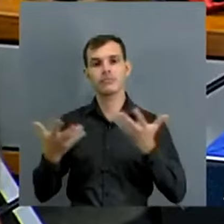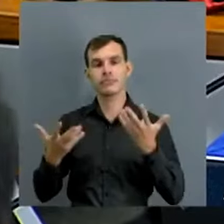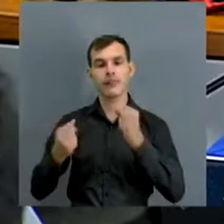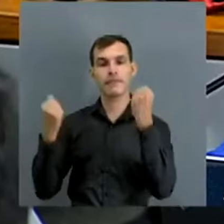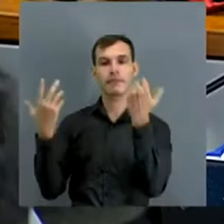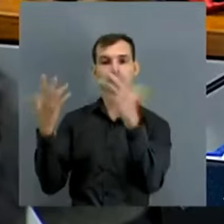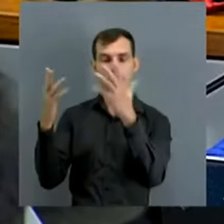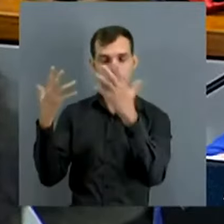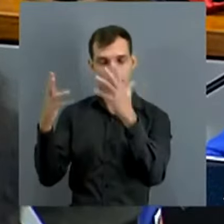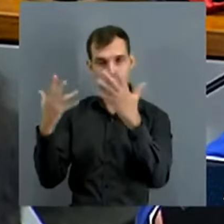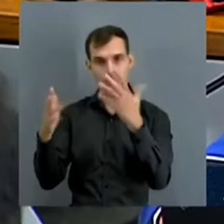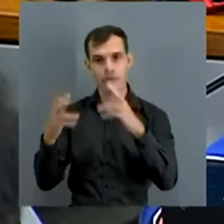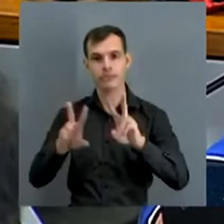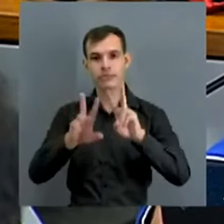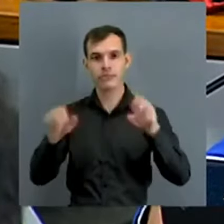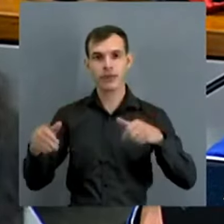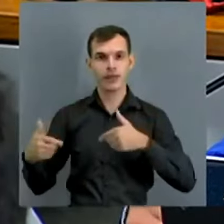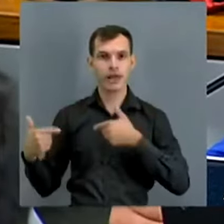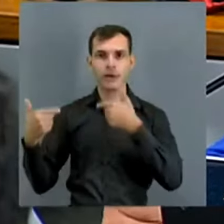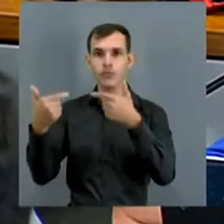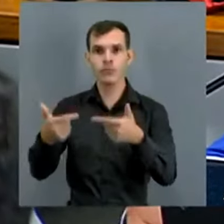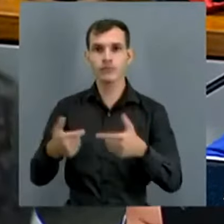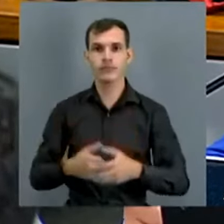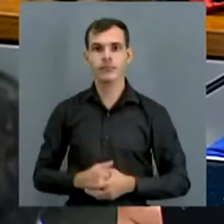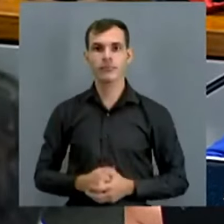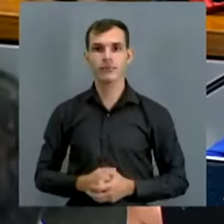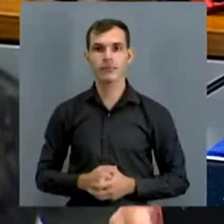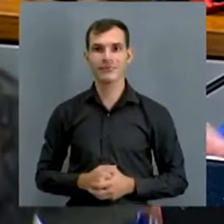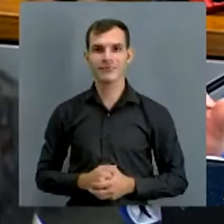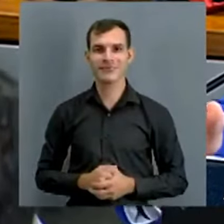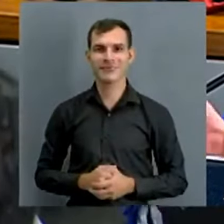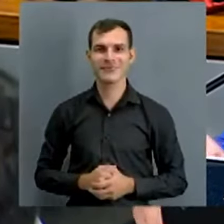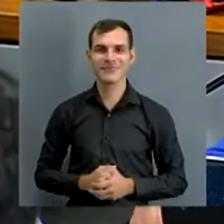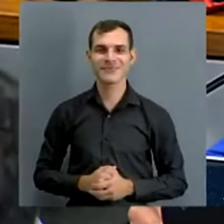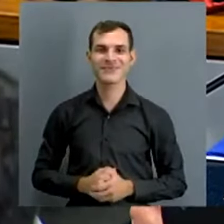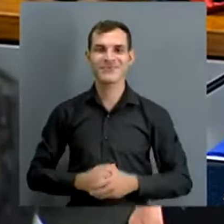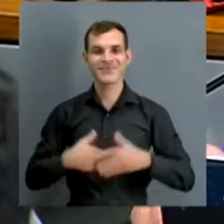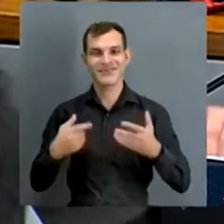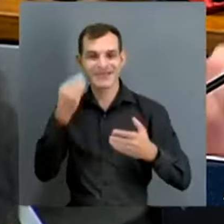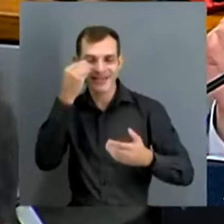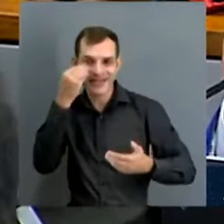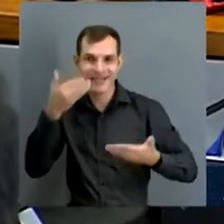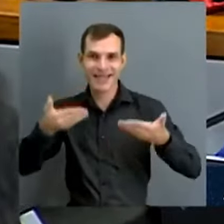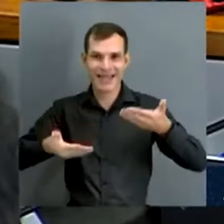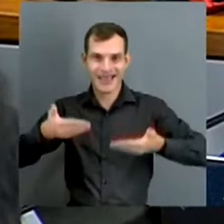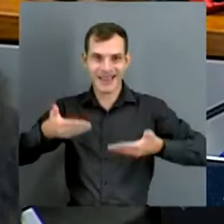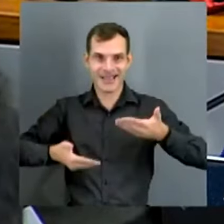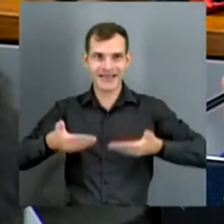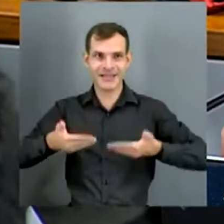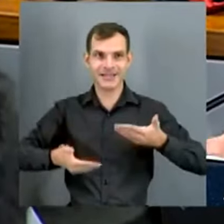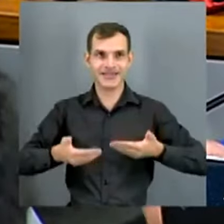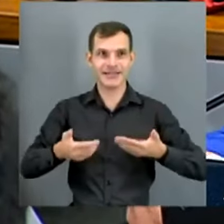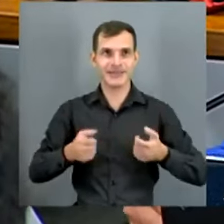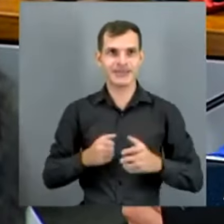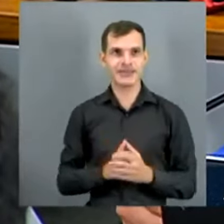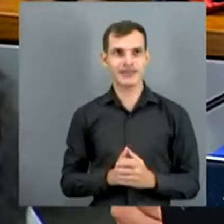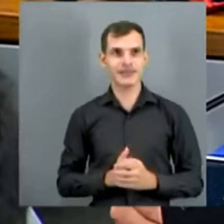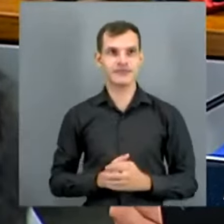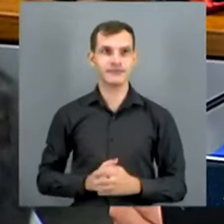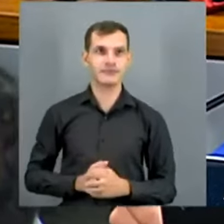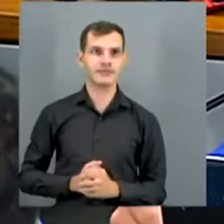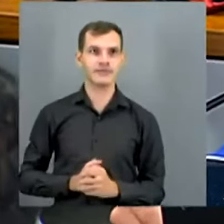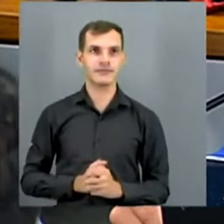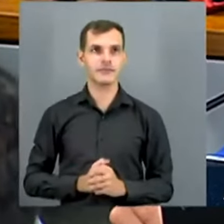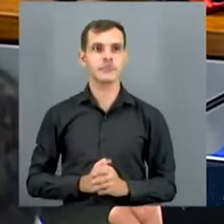dos discursos parlamentares que nós ouvimos é: vai ser ruim para o meu Estado ou vai ser bom para o meu Estado? Esse